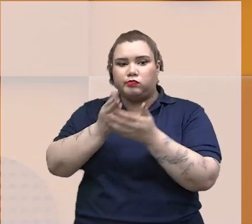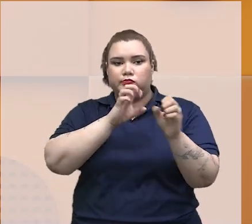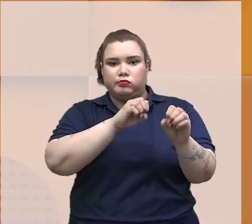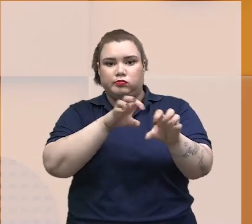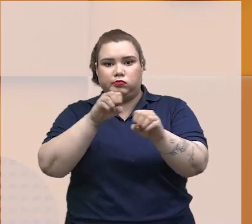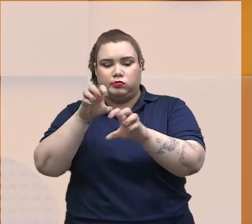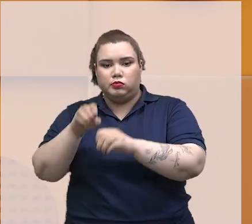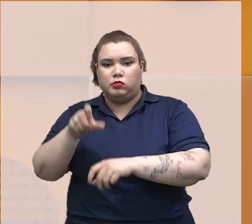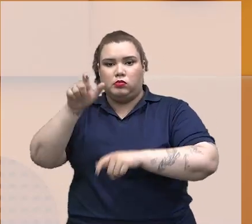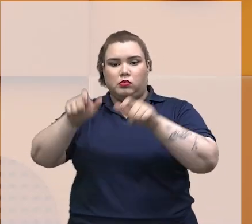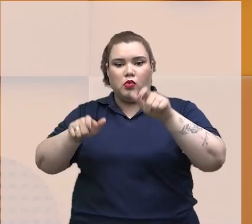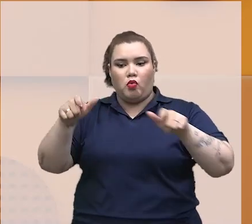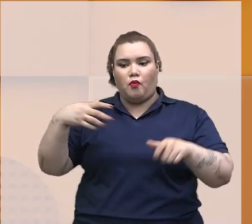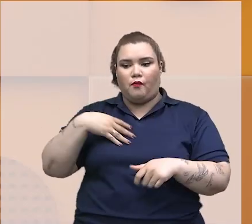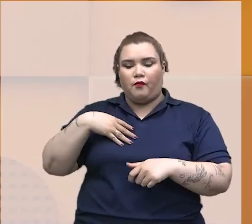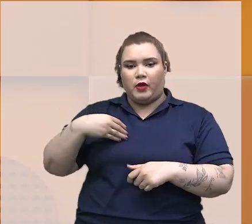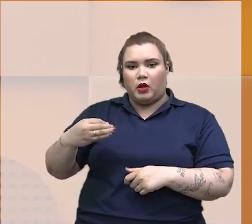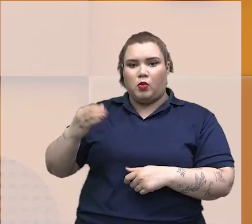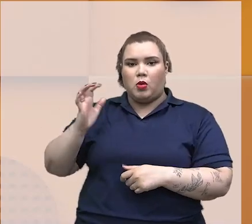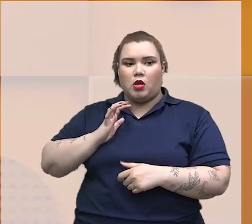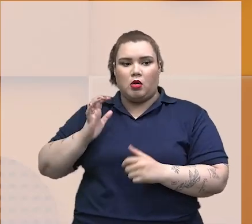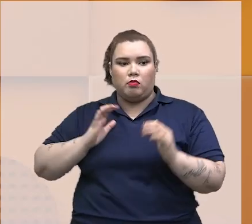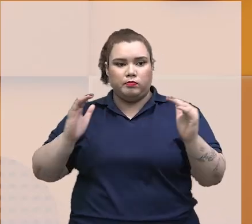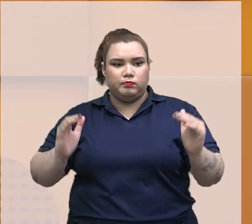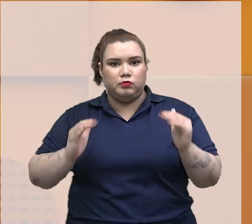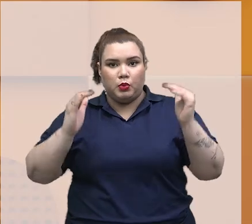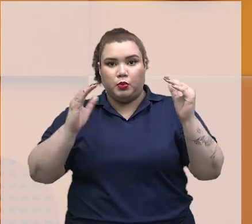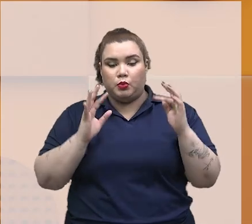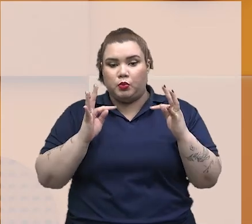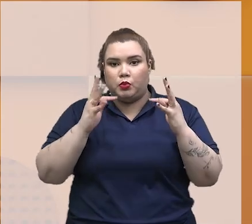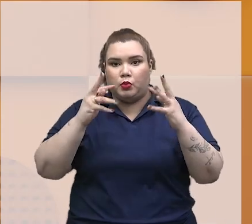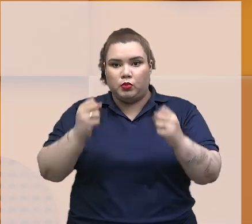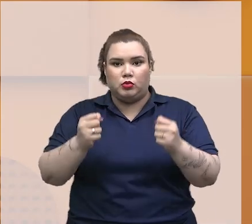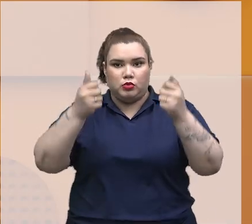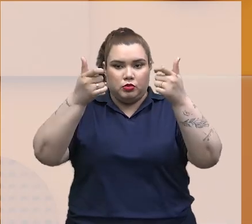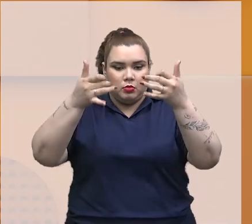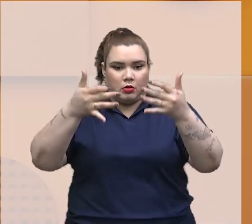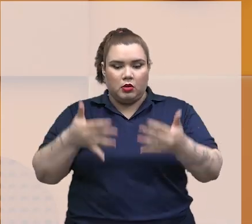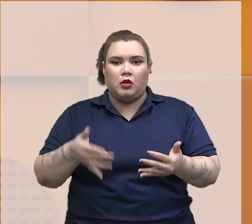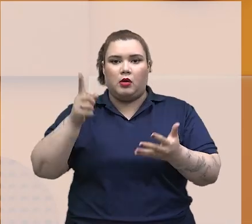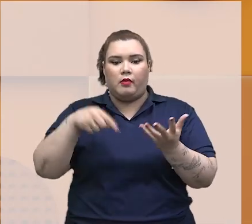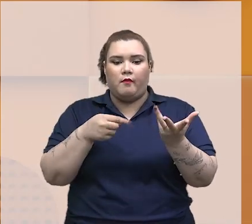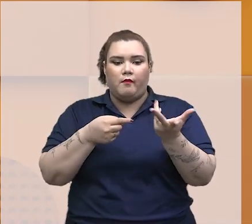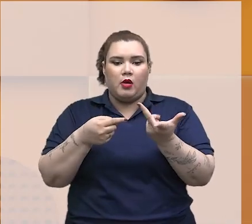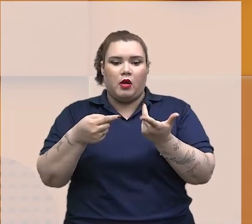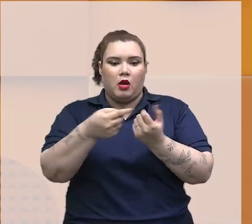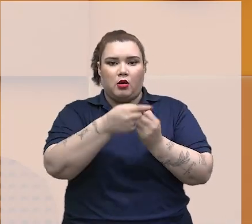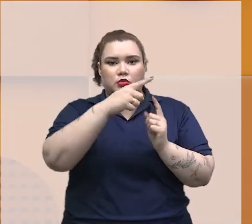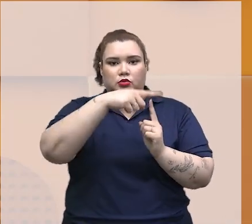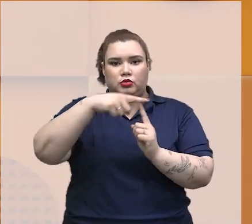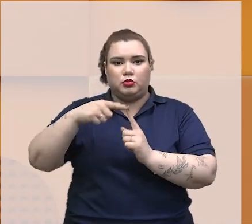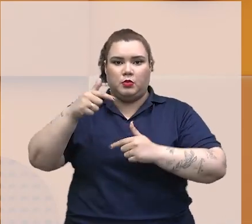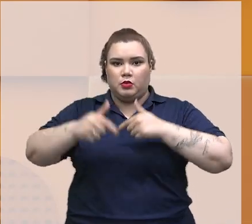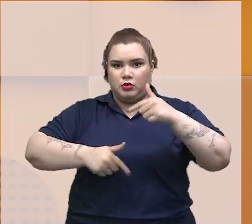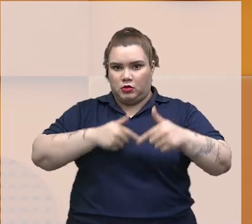para os filhos dos nobres. Tudo isso que eu estou falando para vocês, então, são diversas formas de trabalho. tá certo?